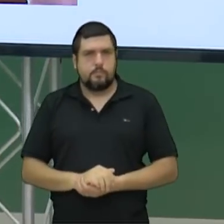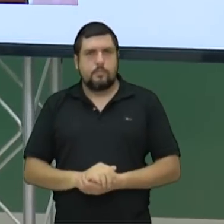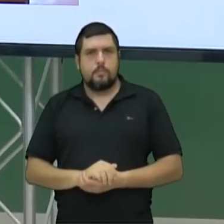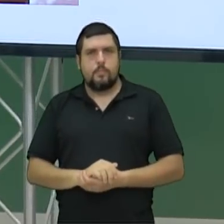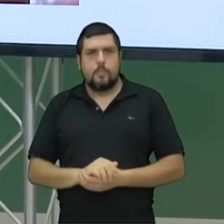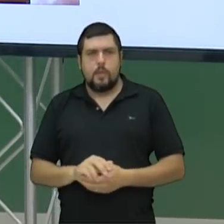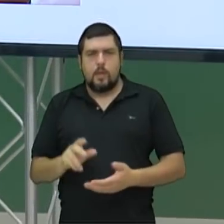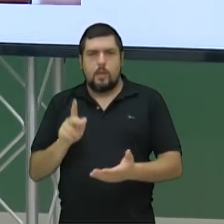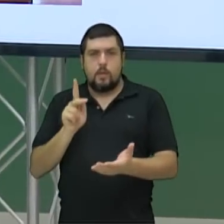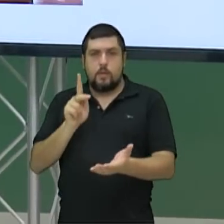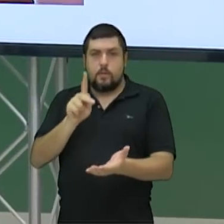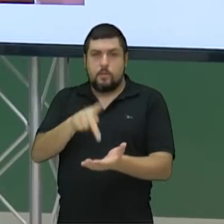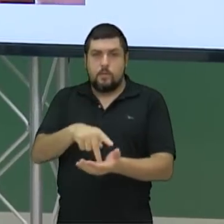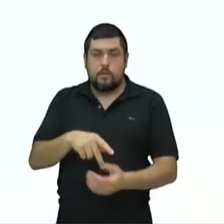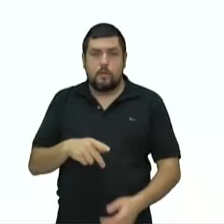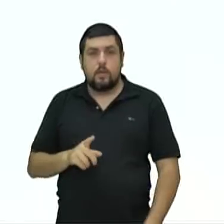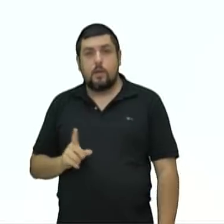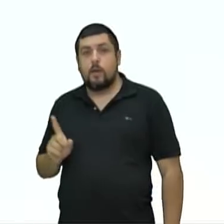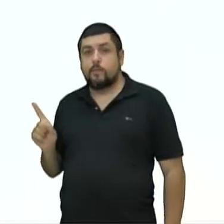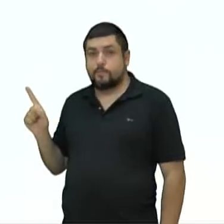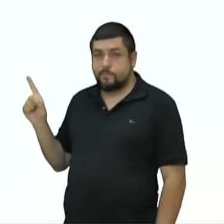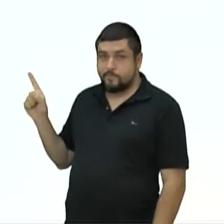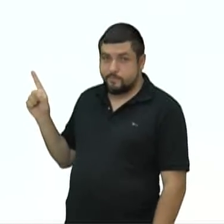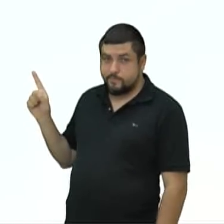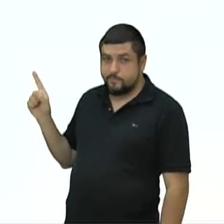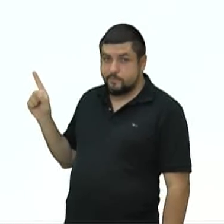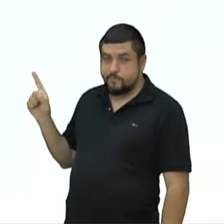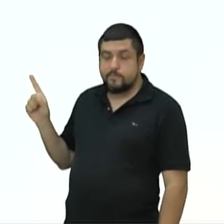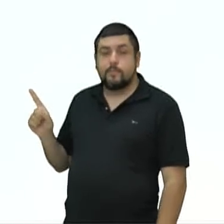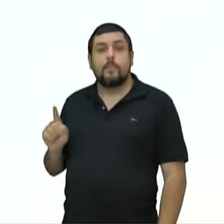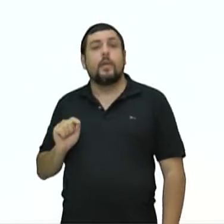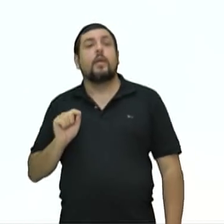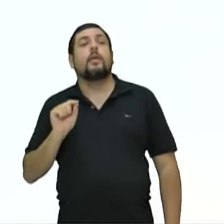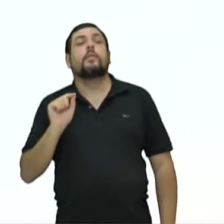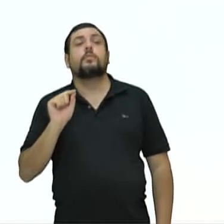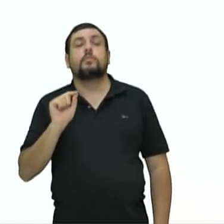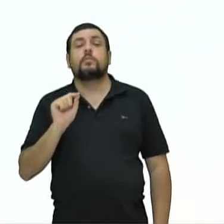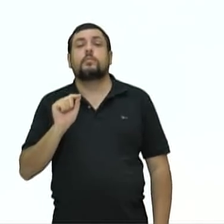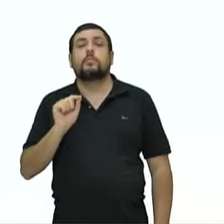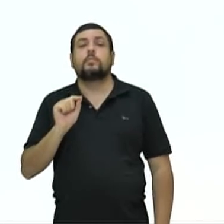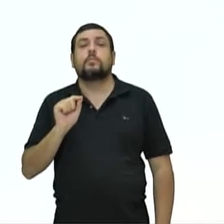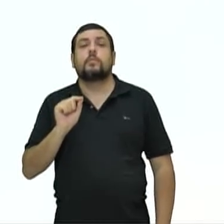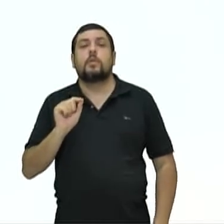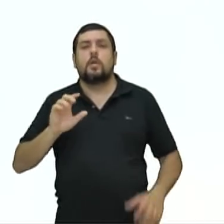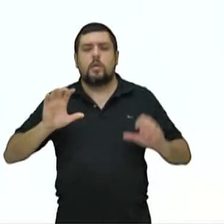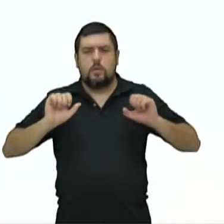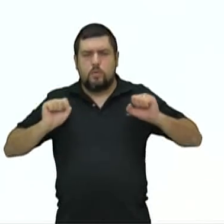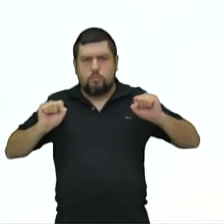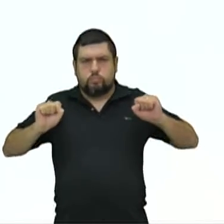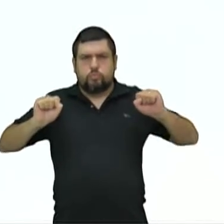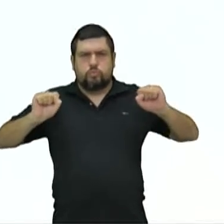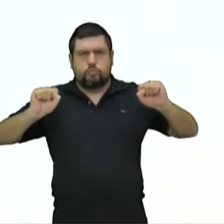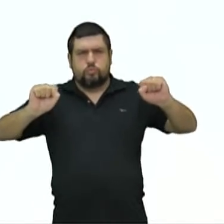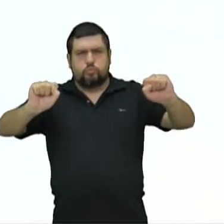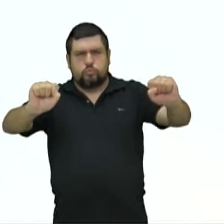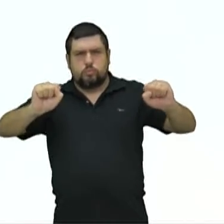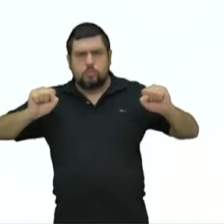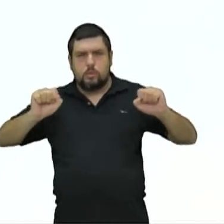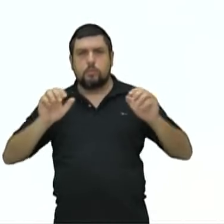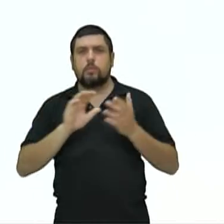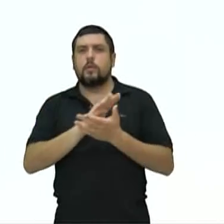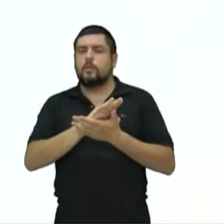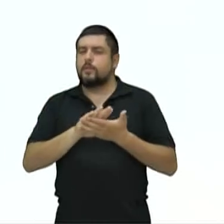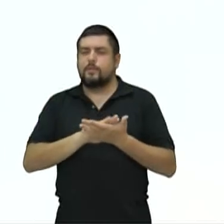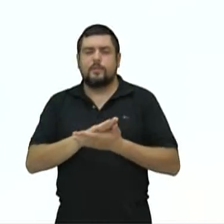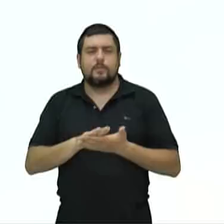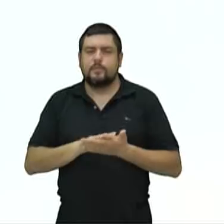esse cara aqui não é ele que está empurrando esse supino aqui, não é ele. Não é ele que está promovendo